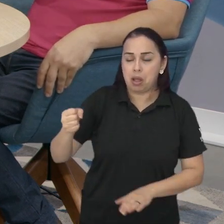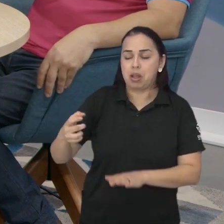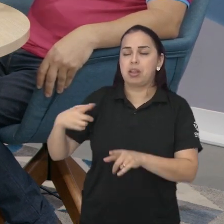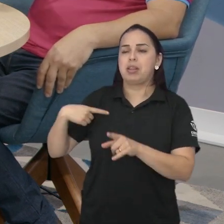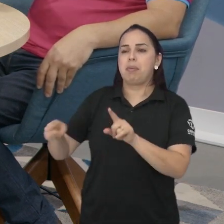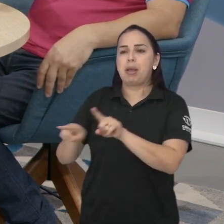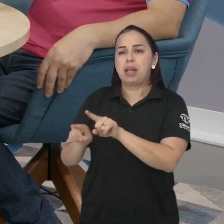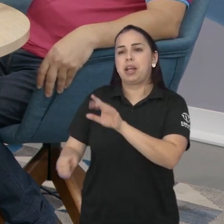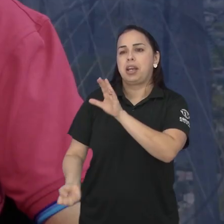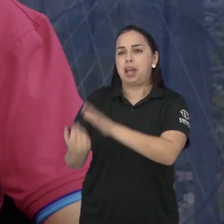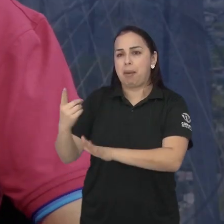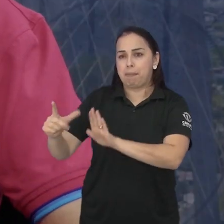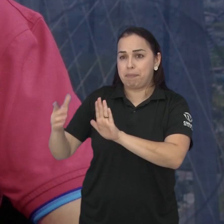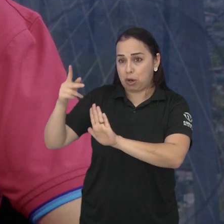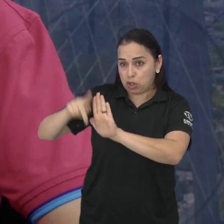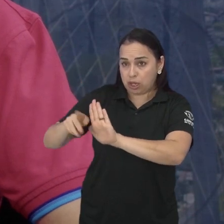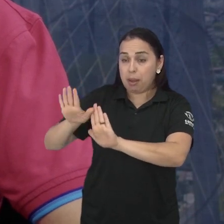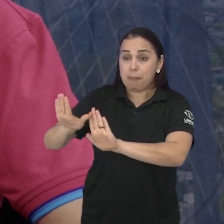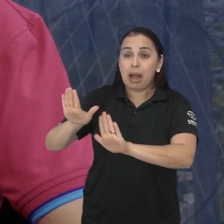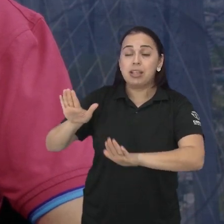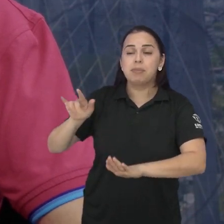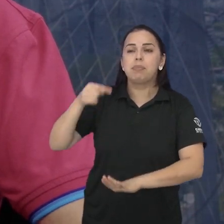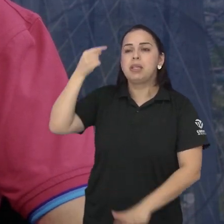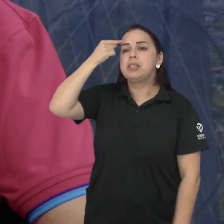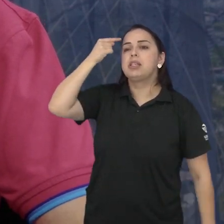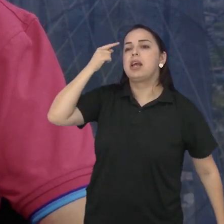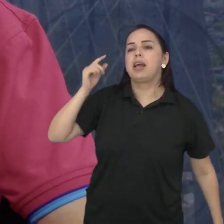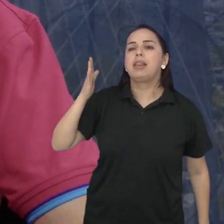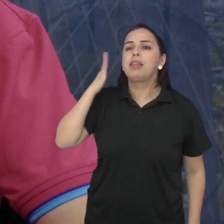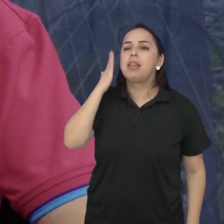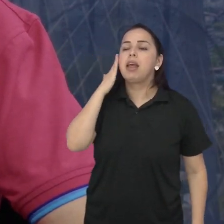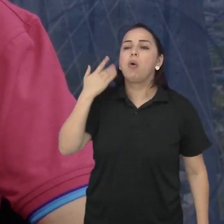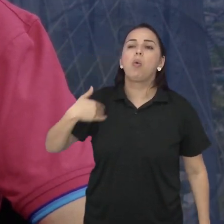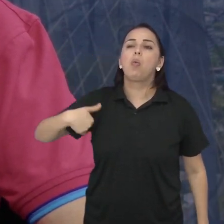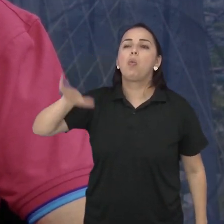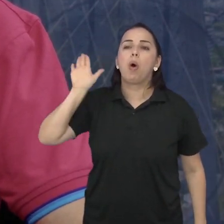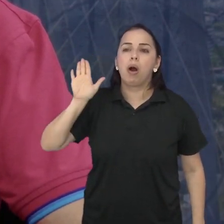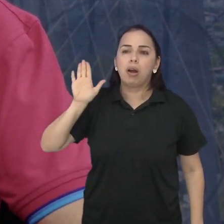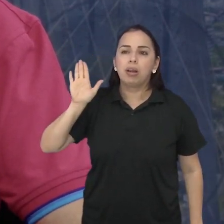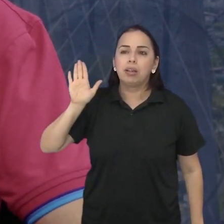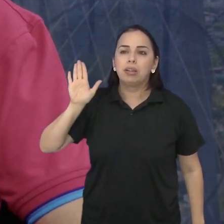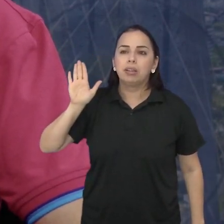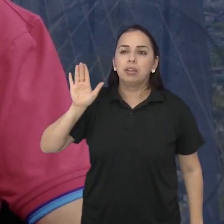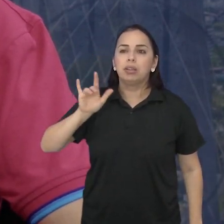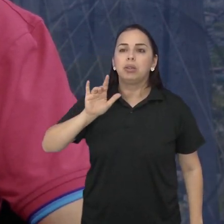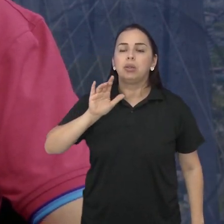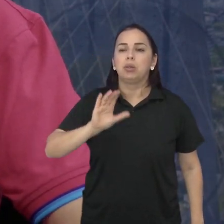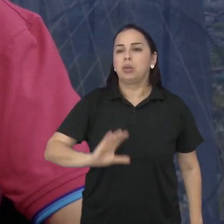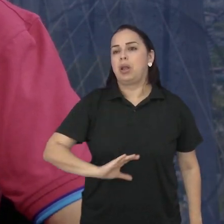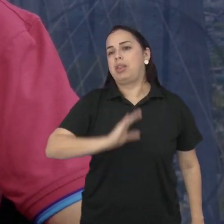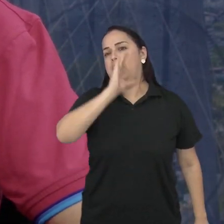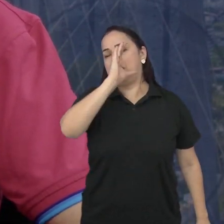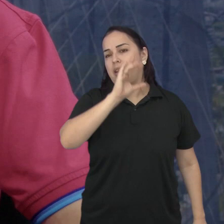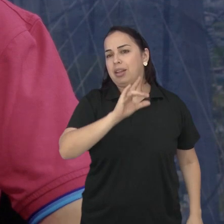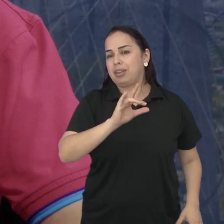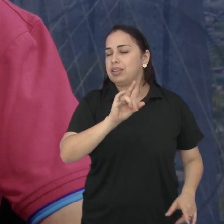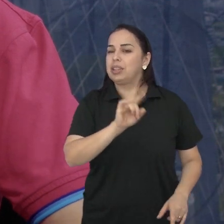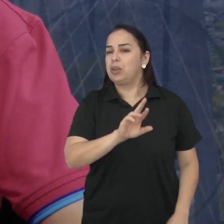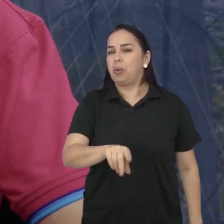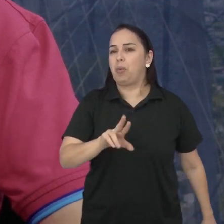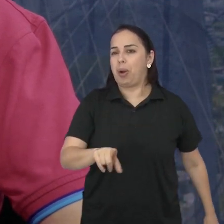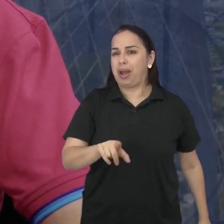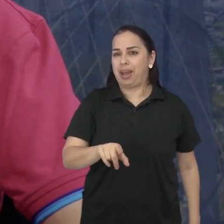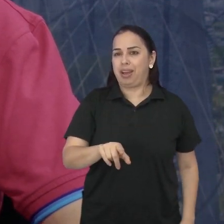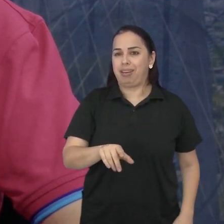projetos, programas, mas a gente precisa entender, o maior responsável não é o cidadão ou a cidadã que